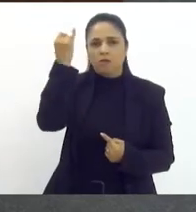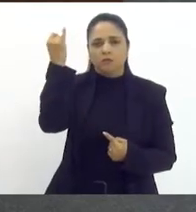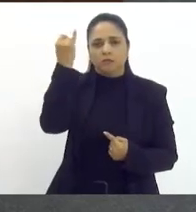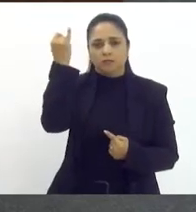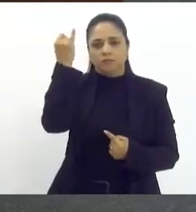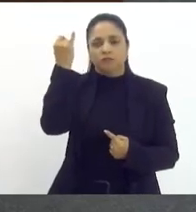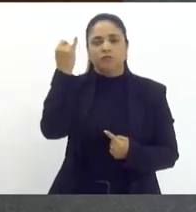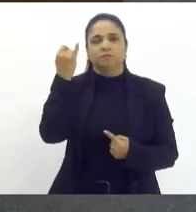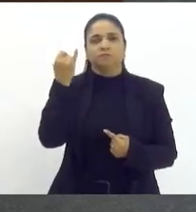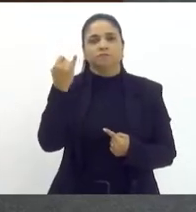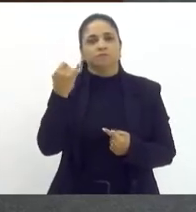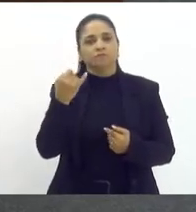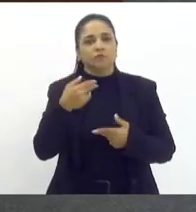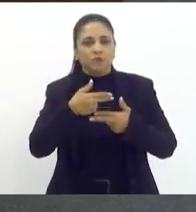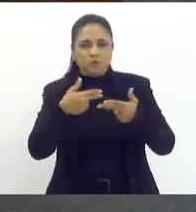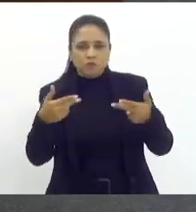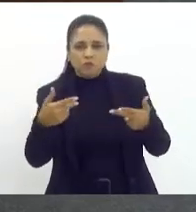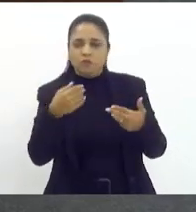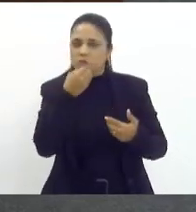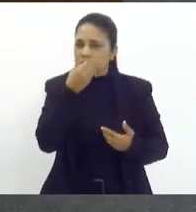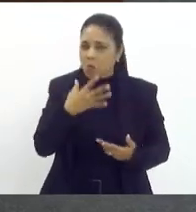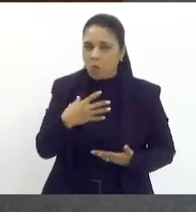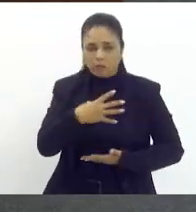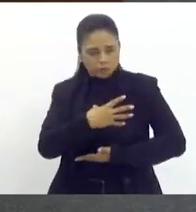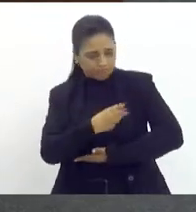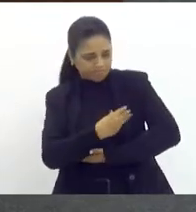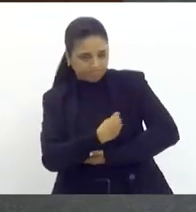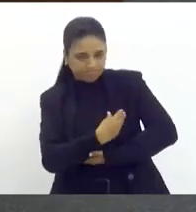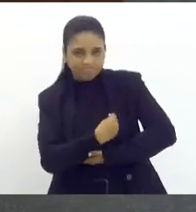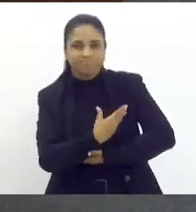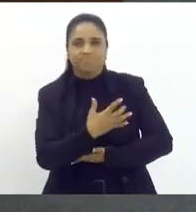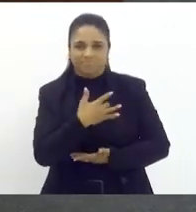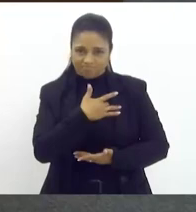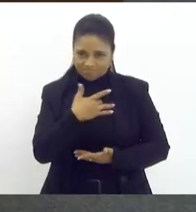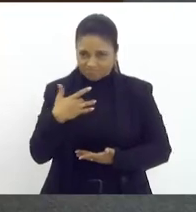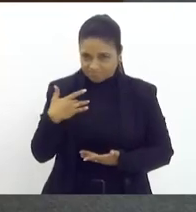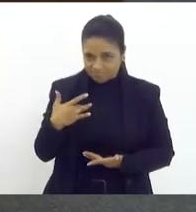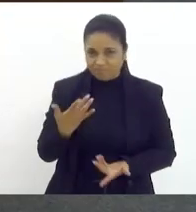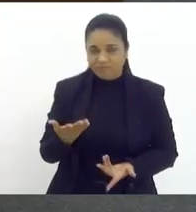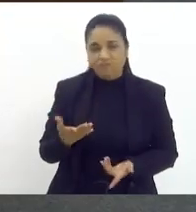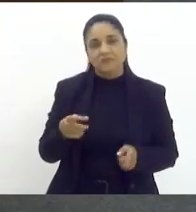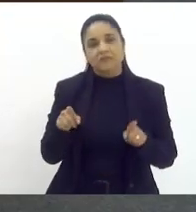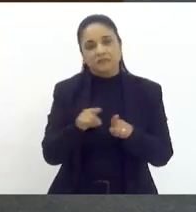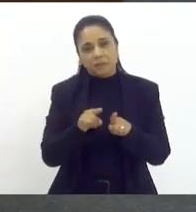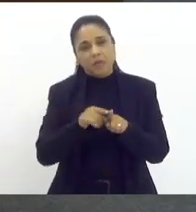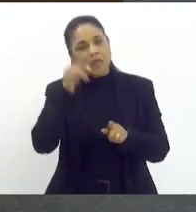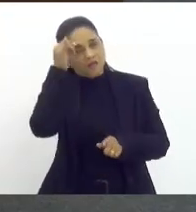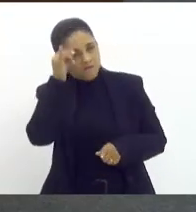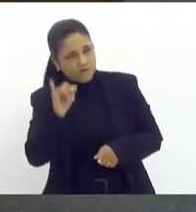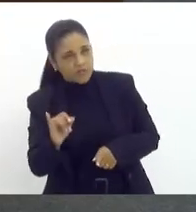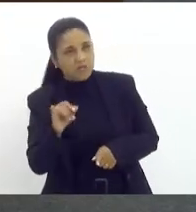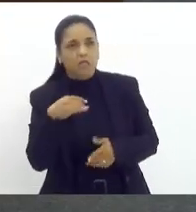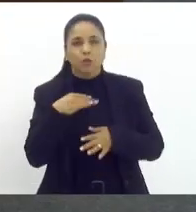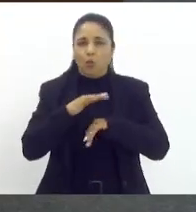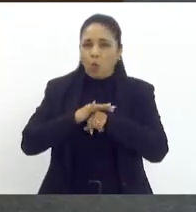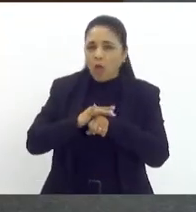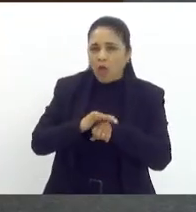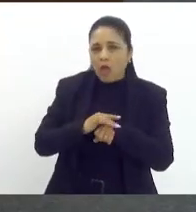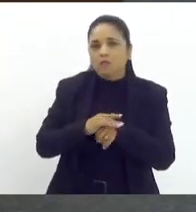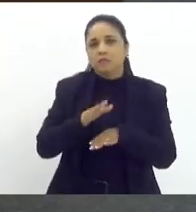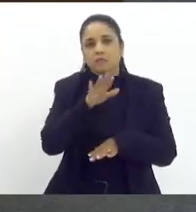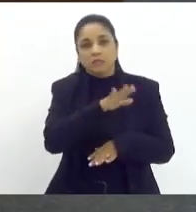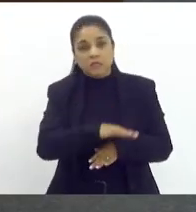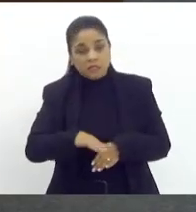os benefícios do aleitamento materno a gente também que é isso que evita doenças que crianças